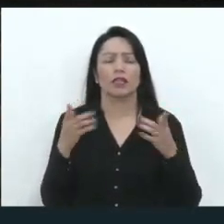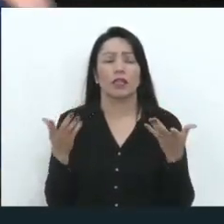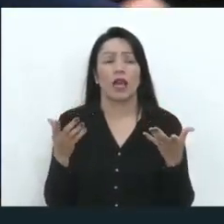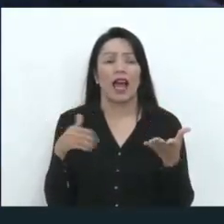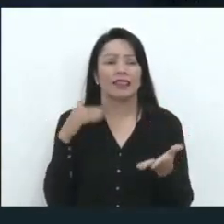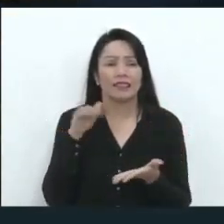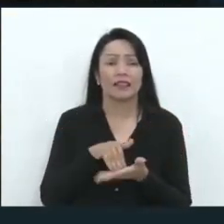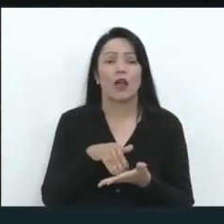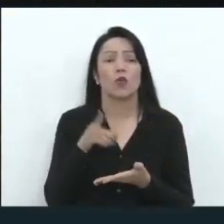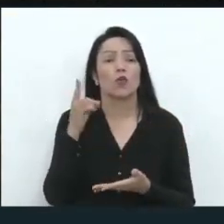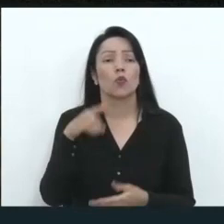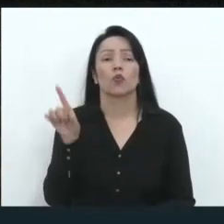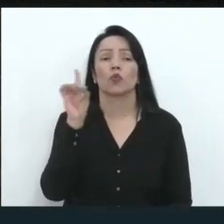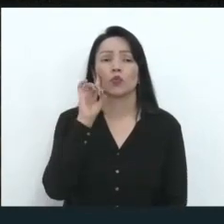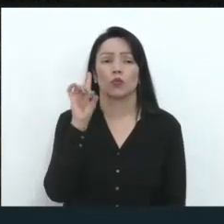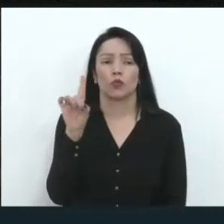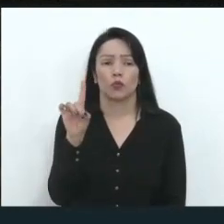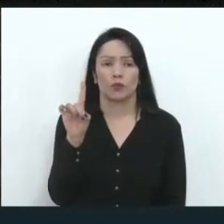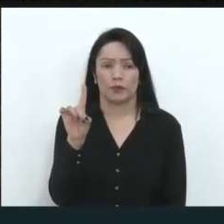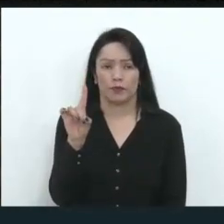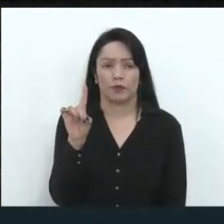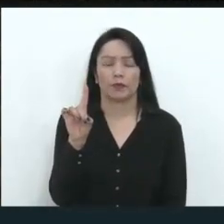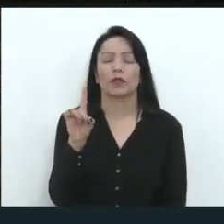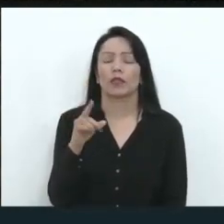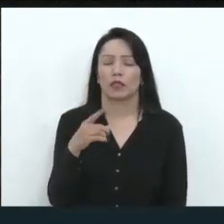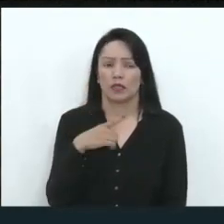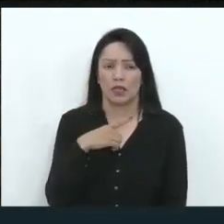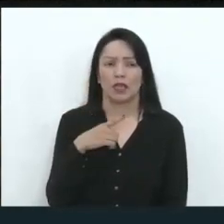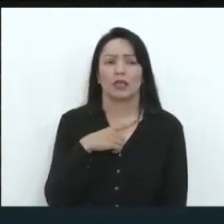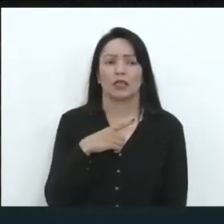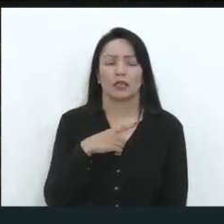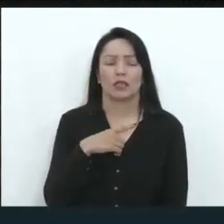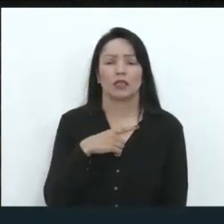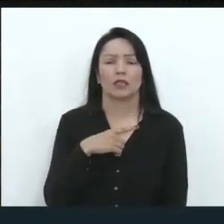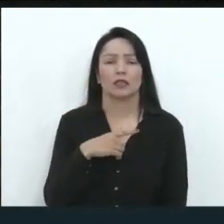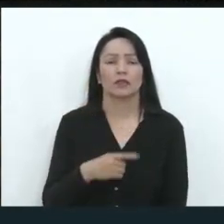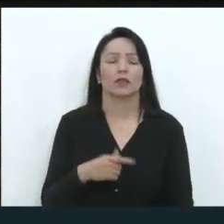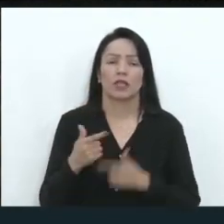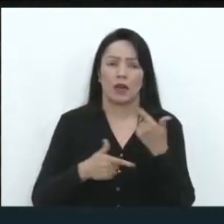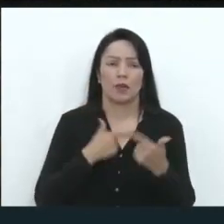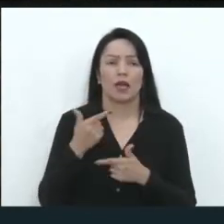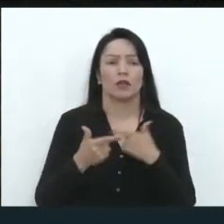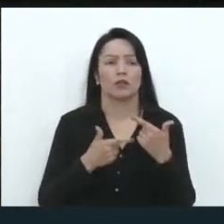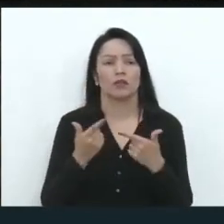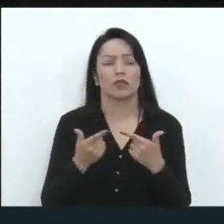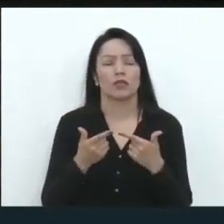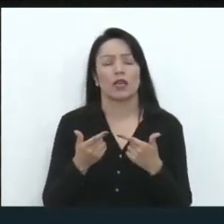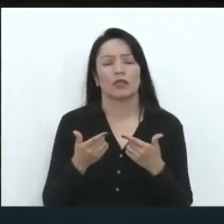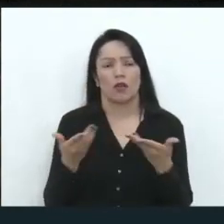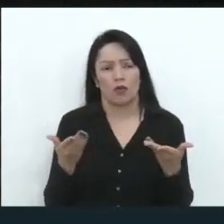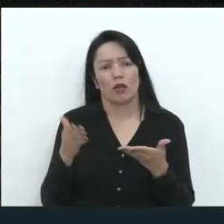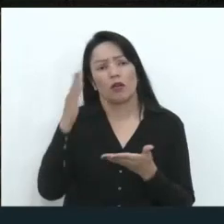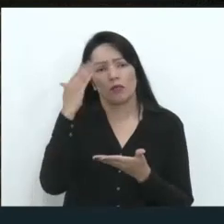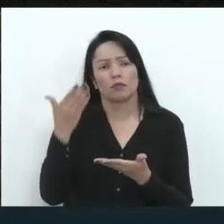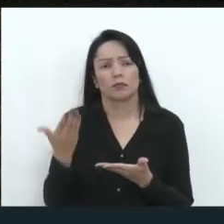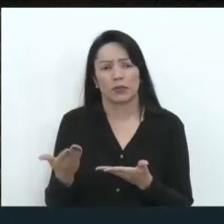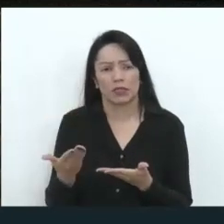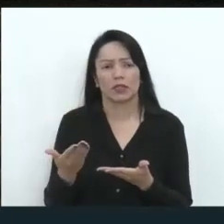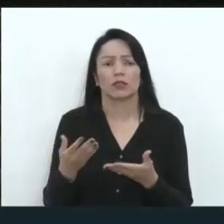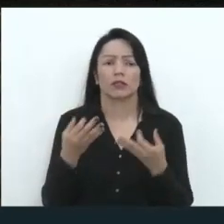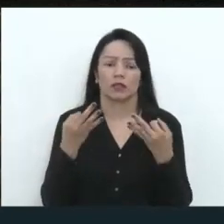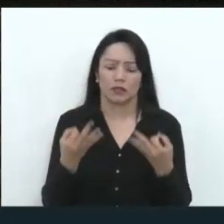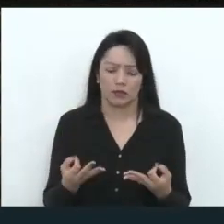dia, literalmente até o último dia, o Radar de Notícias esteve no ar, e eu acho que é uma merecida homenagem para o